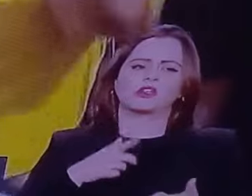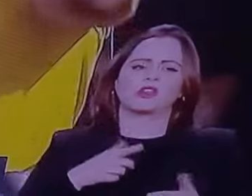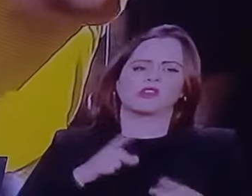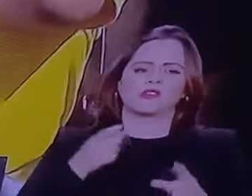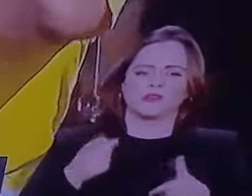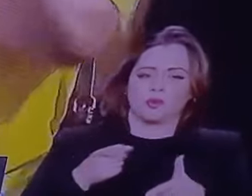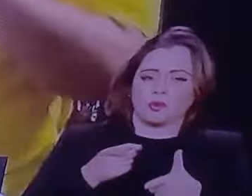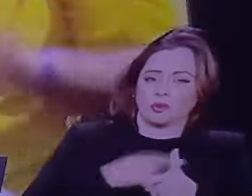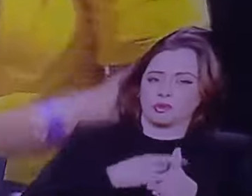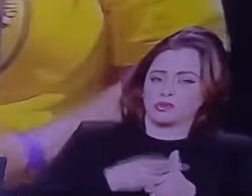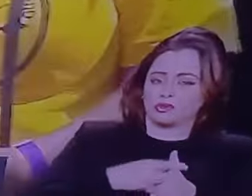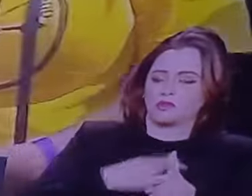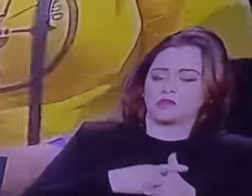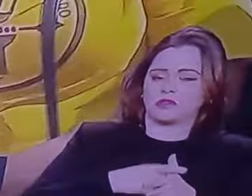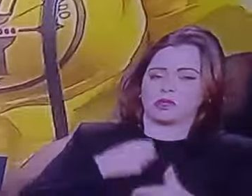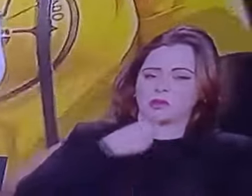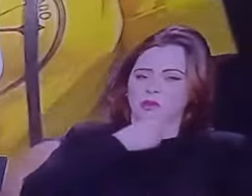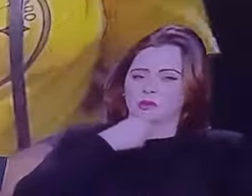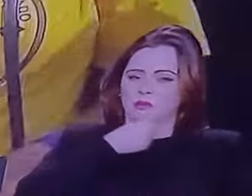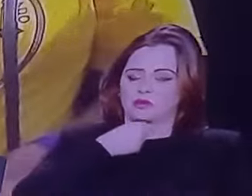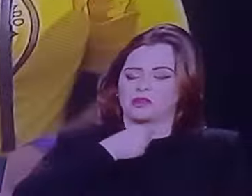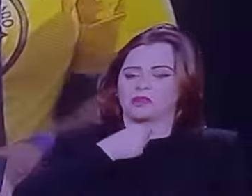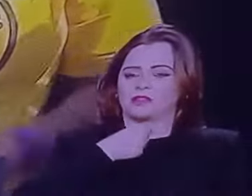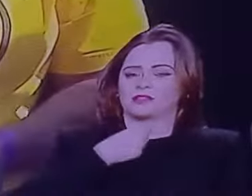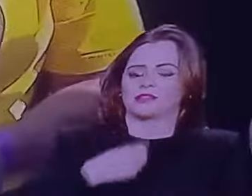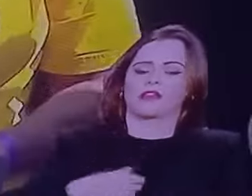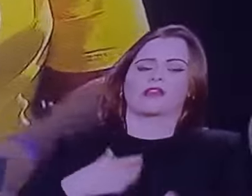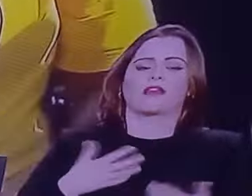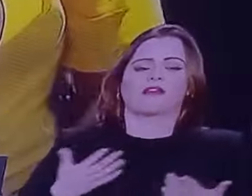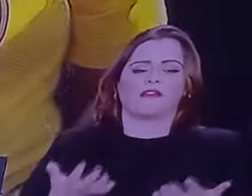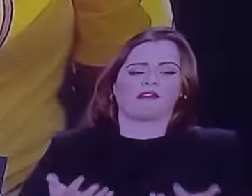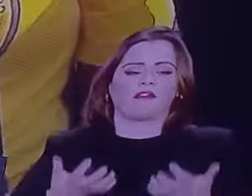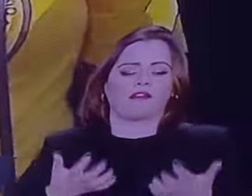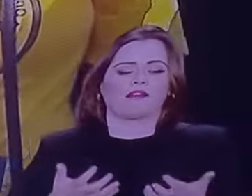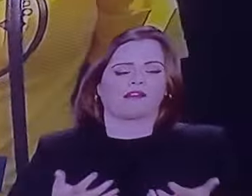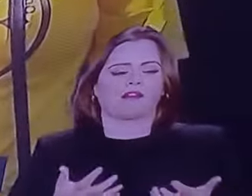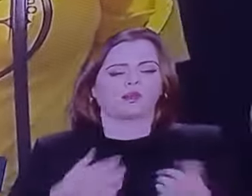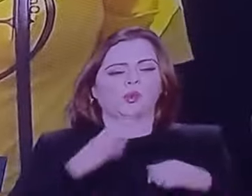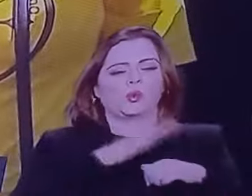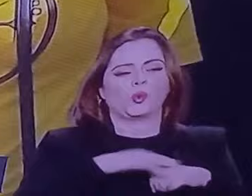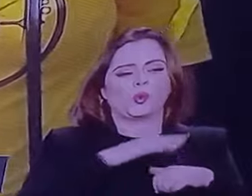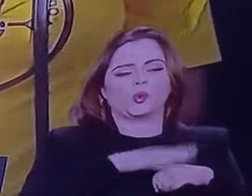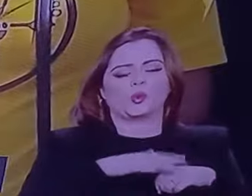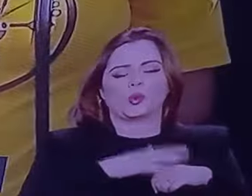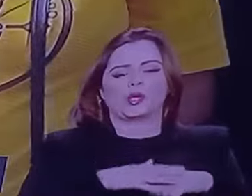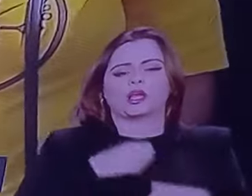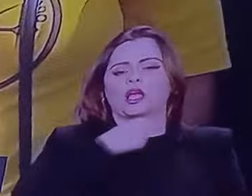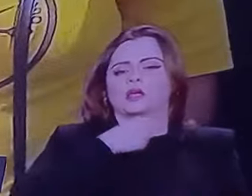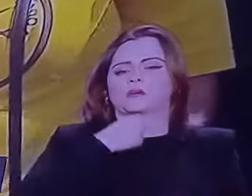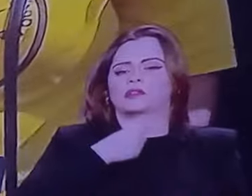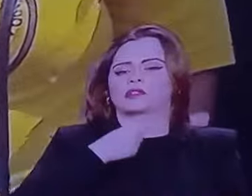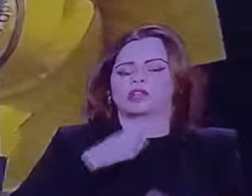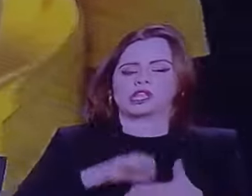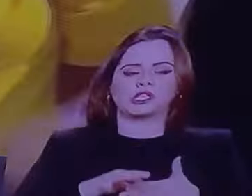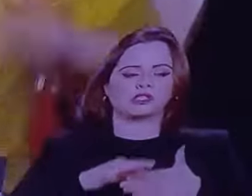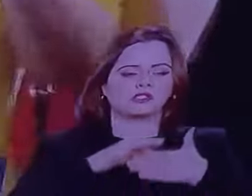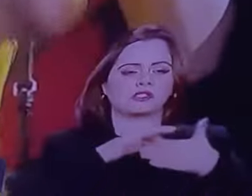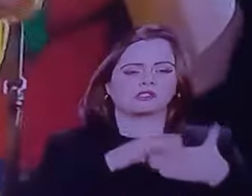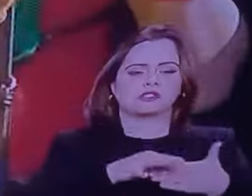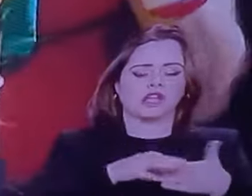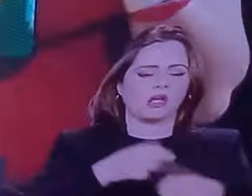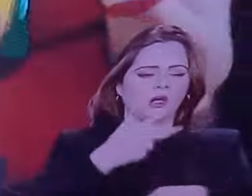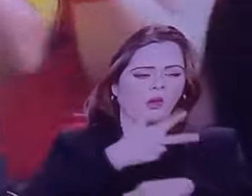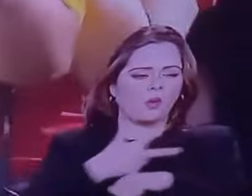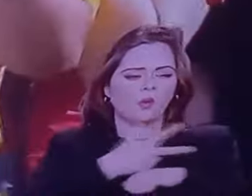com a imprensa e resolveu agradar a imprensa demais. E dá mais destaque às máquinas do